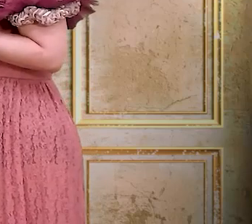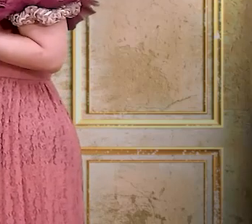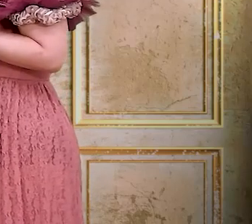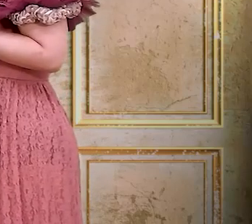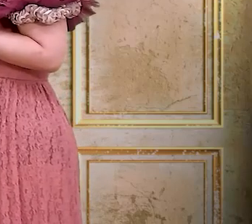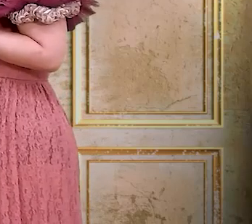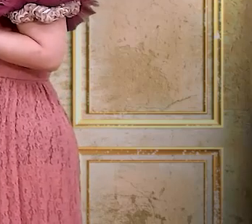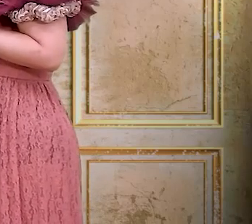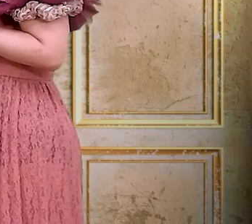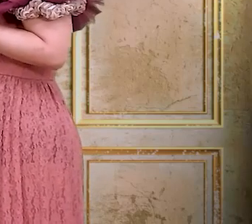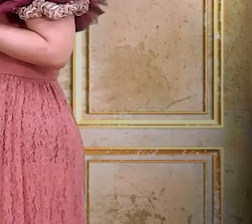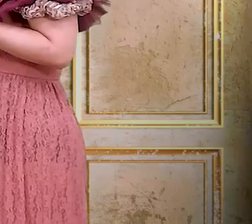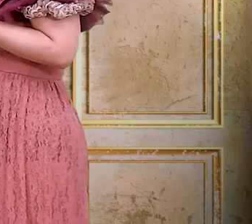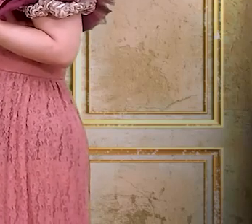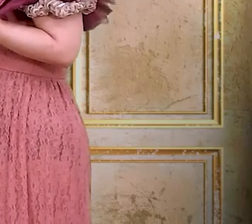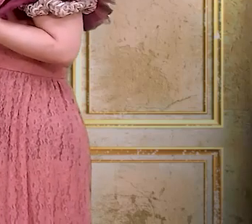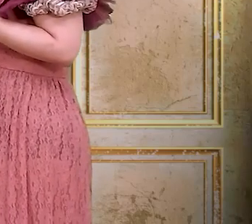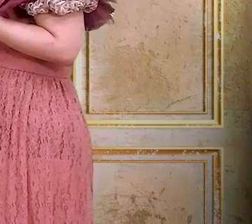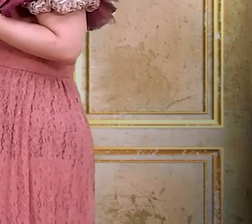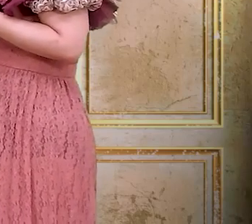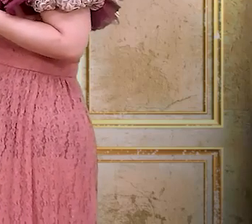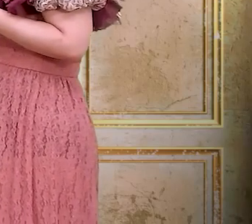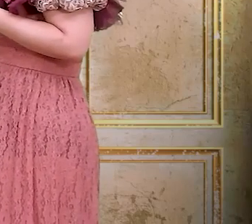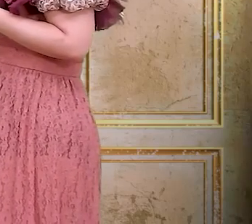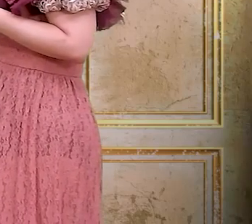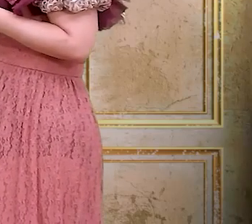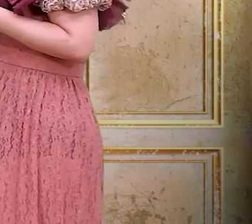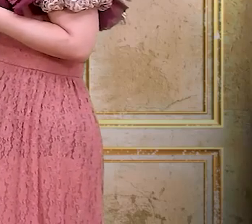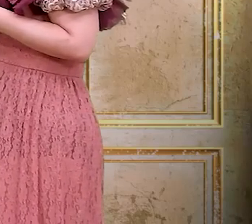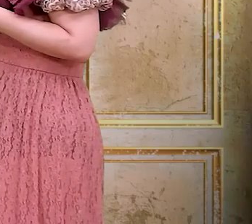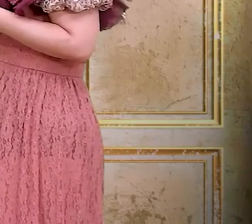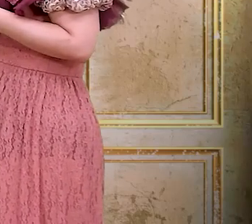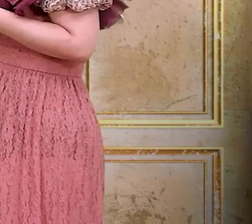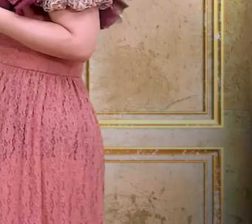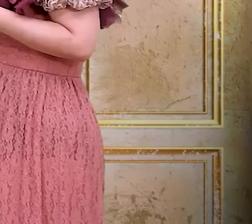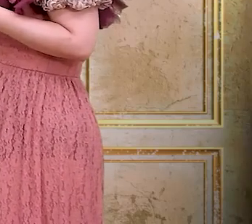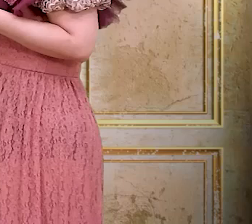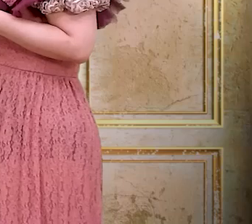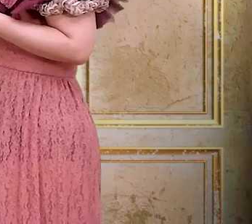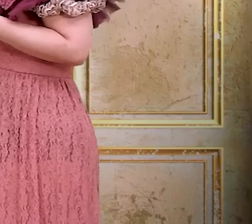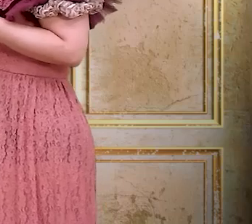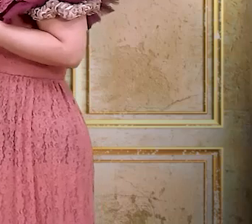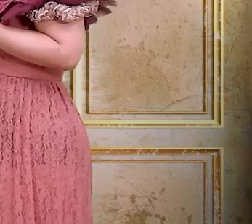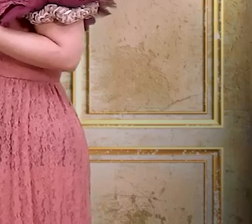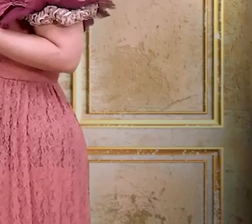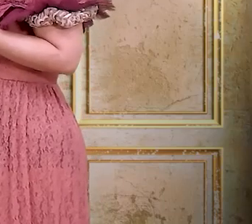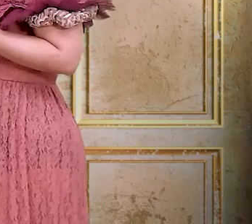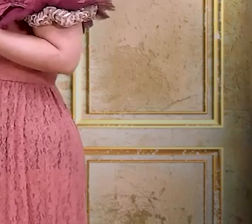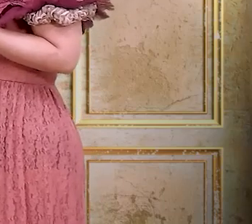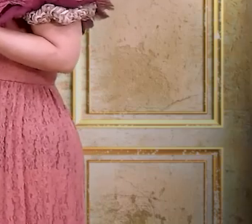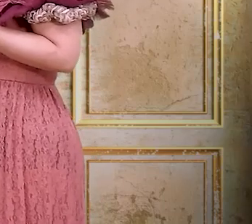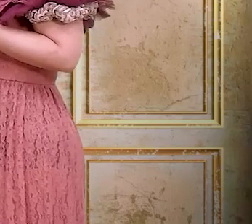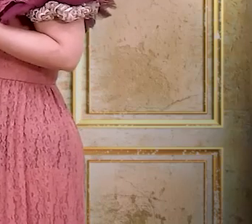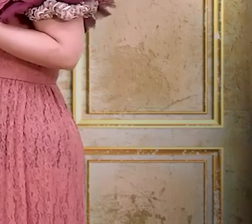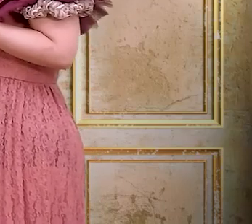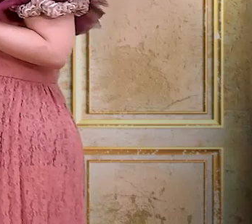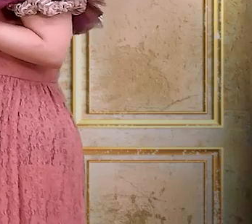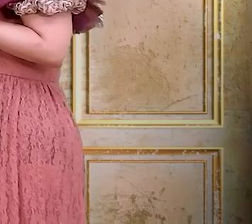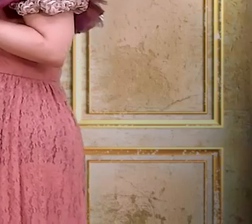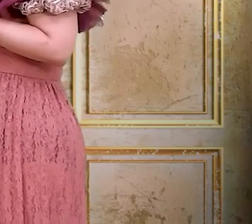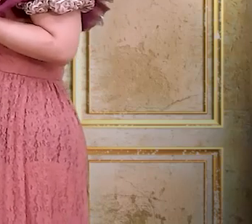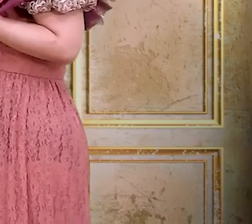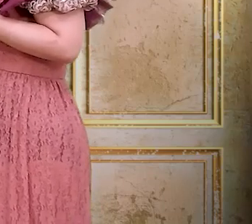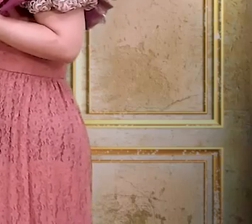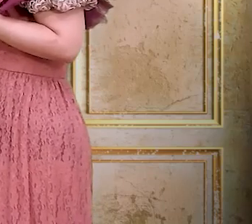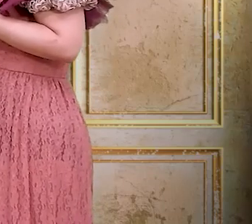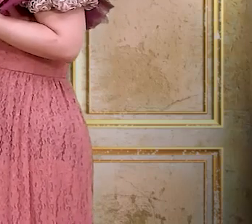crime. A sociedade não tem leis para puni-lo, mas há um remorso para ele.